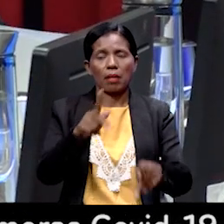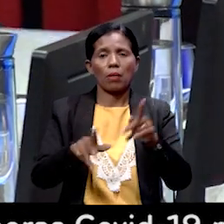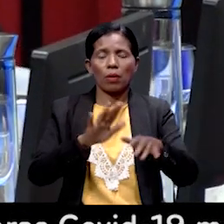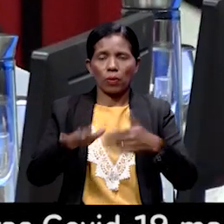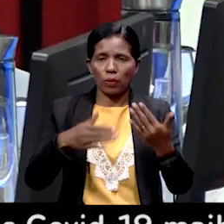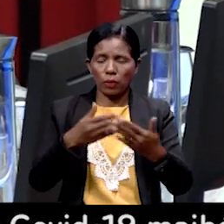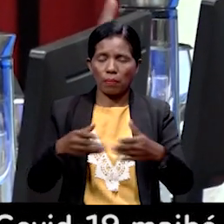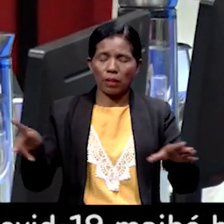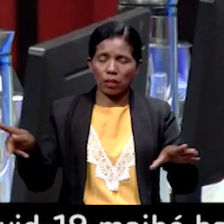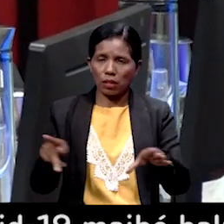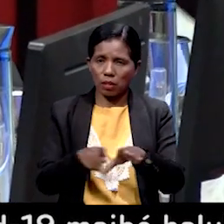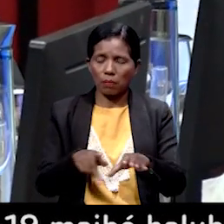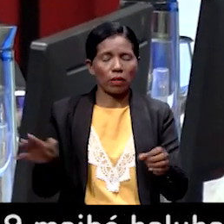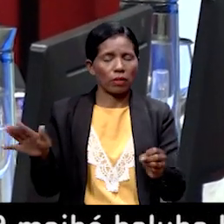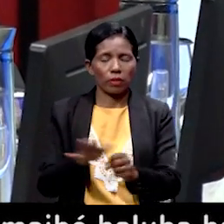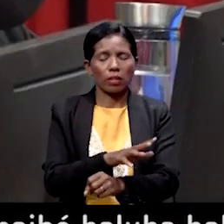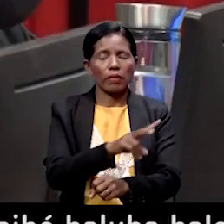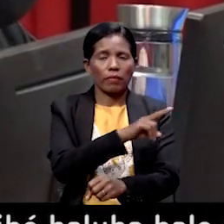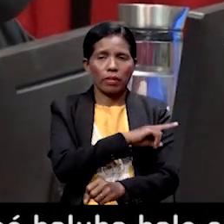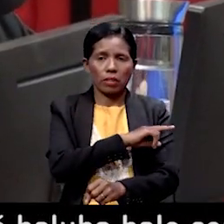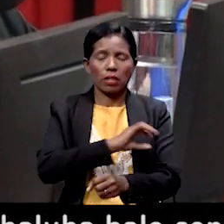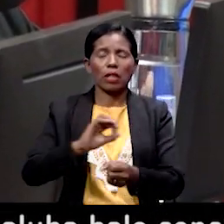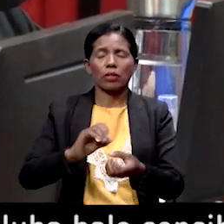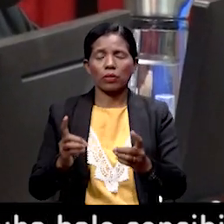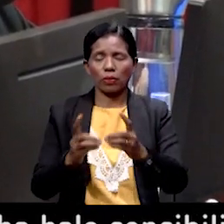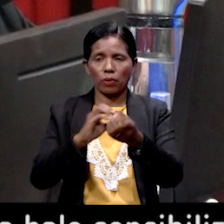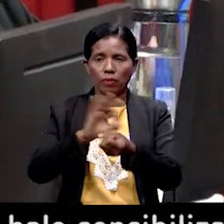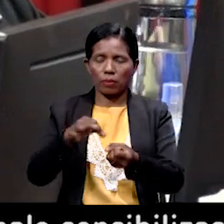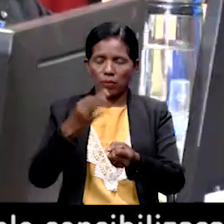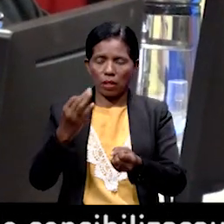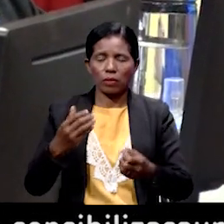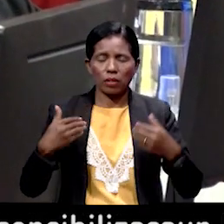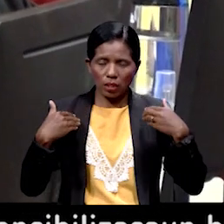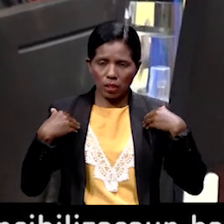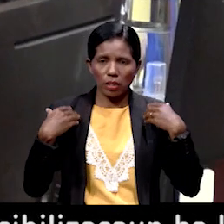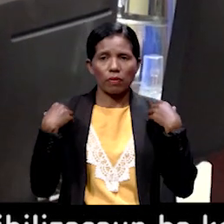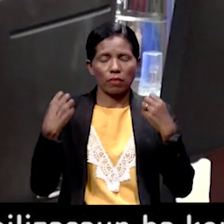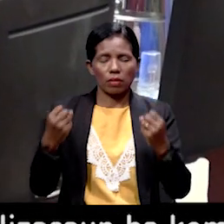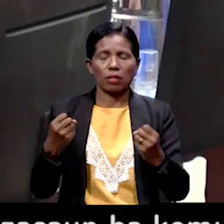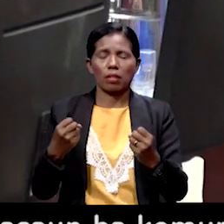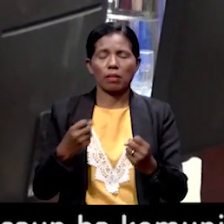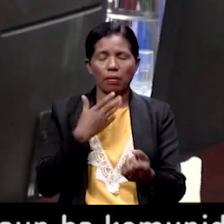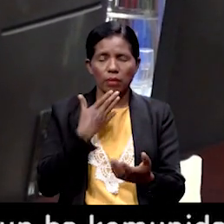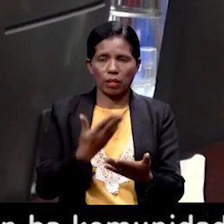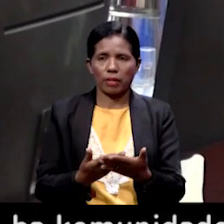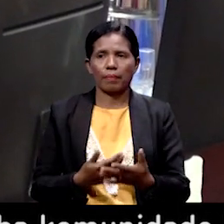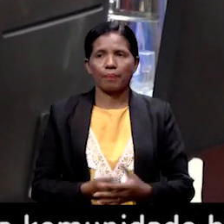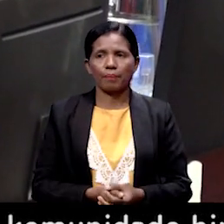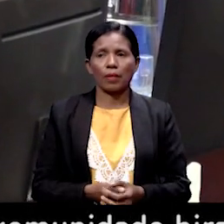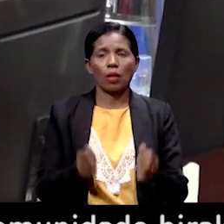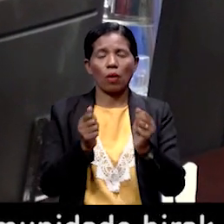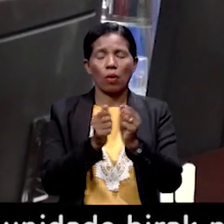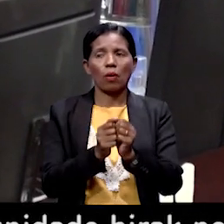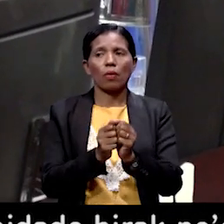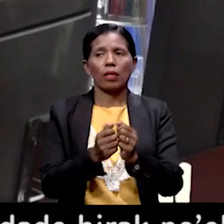atu partisipa masimu ia vacina kontra COVID-19 atu garante imunidade diak ho di governo aplika nova normalidade. Então, hoje de ne medida